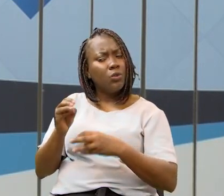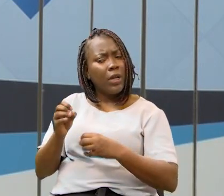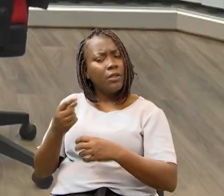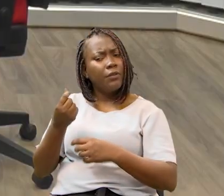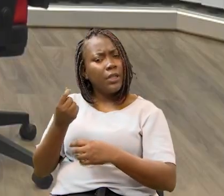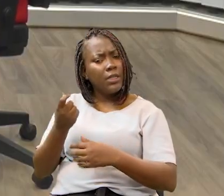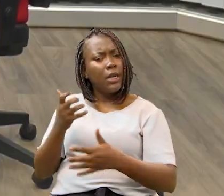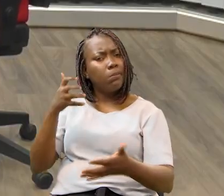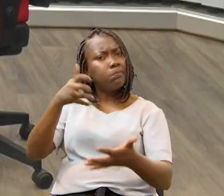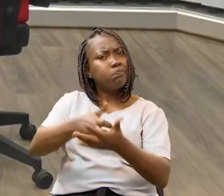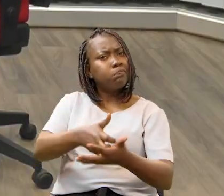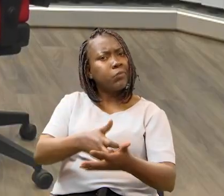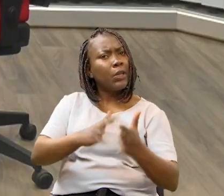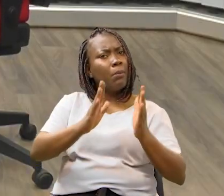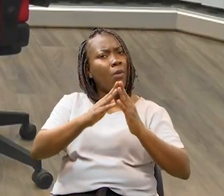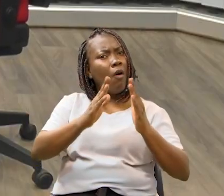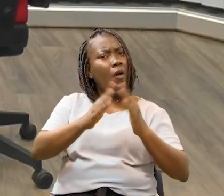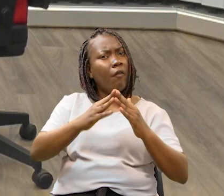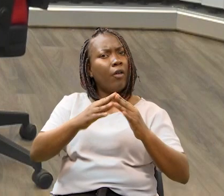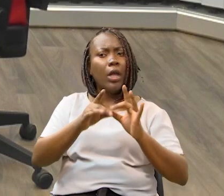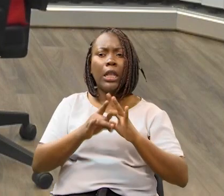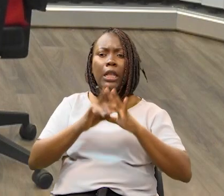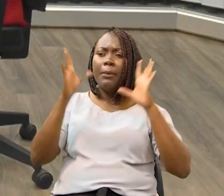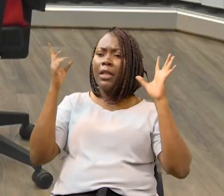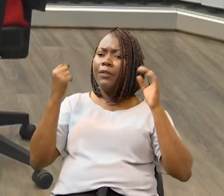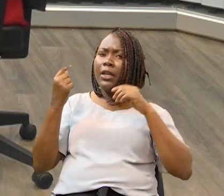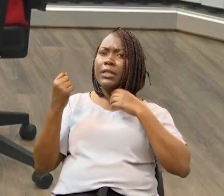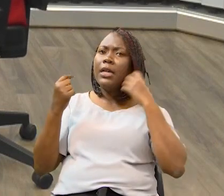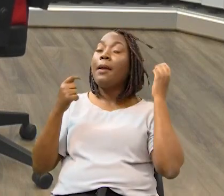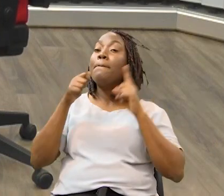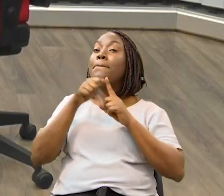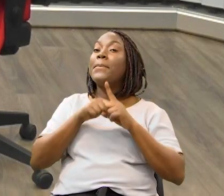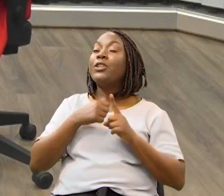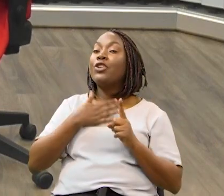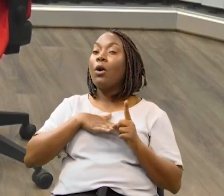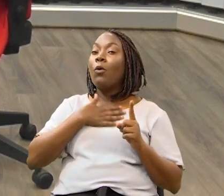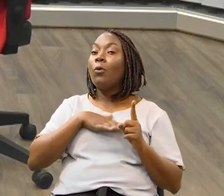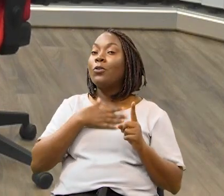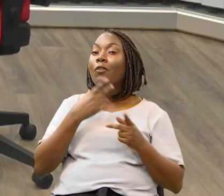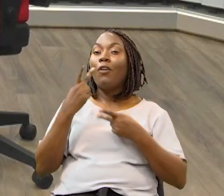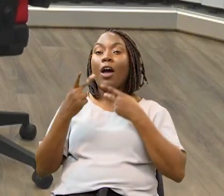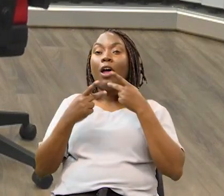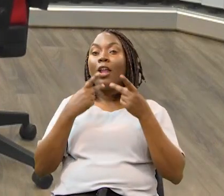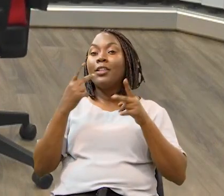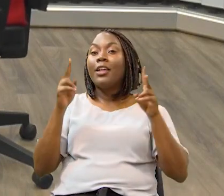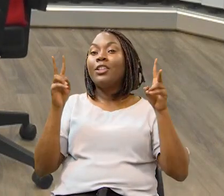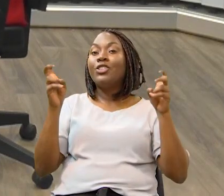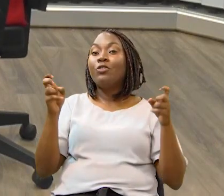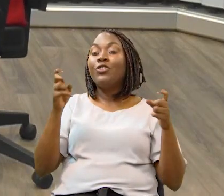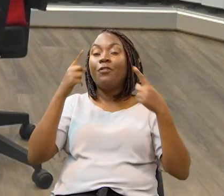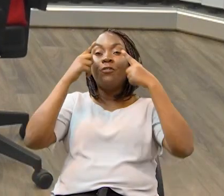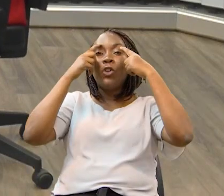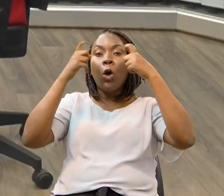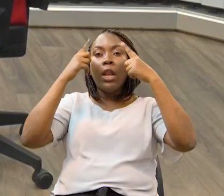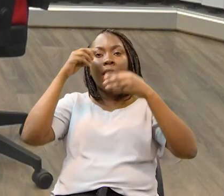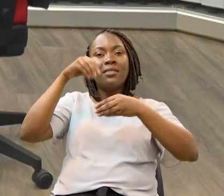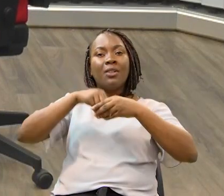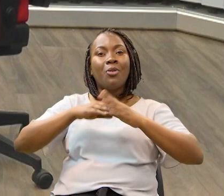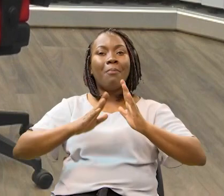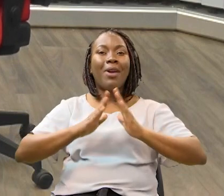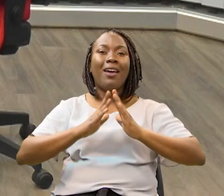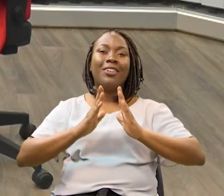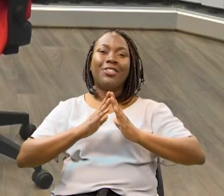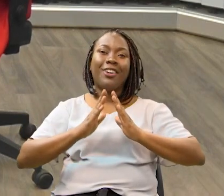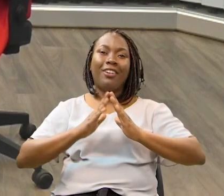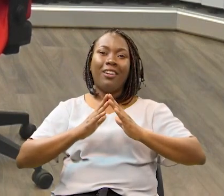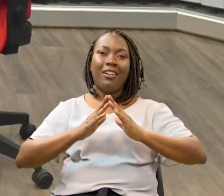educação financeira, adquirir um imóvel, né, ter a sua liberdade financeira. A gente está no mês de agosto falando, né, da questão de violência